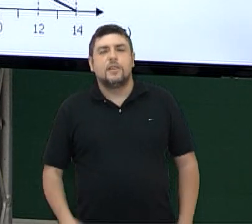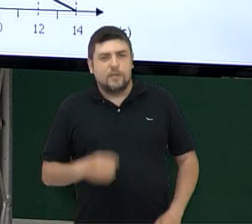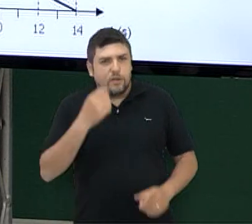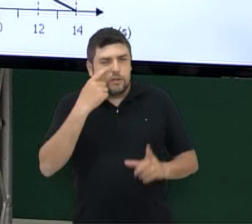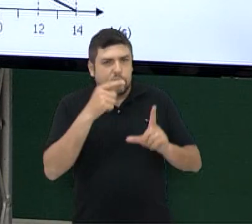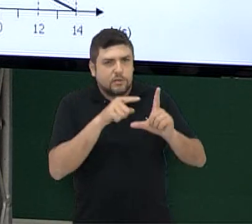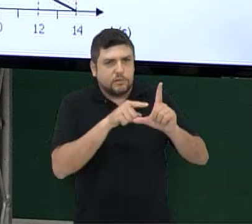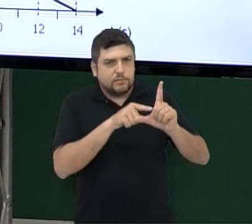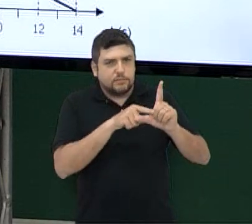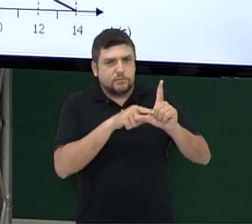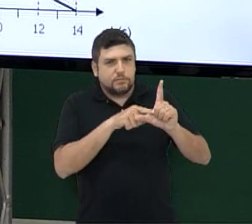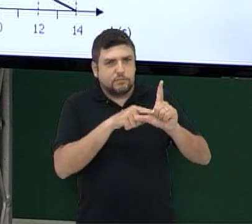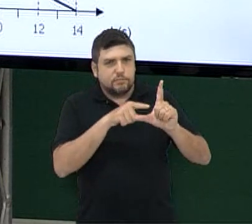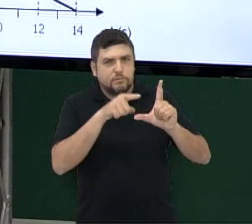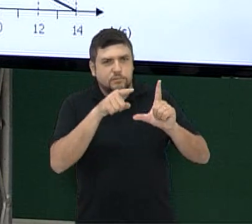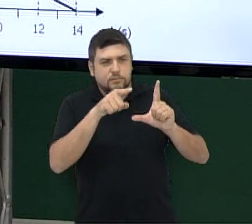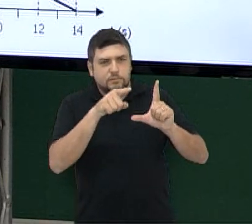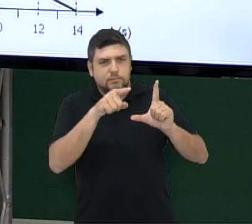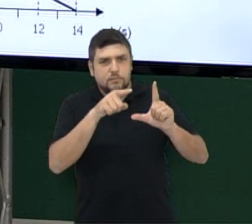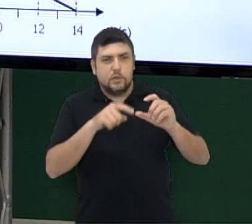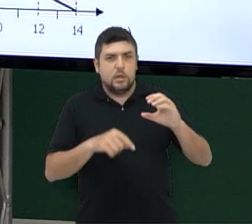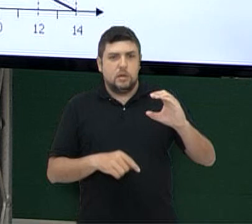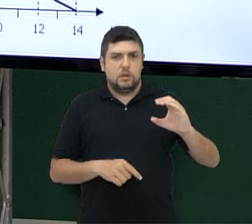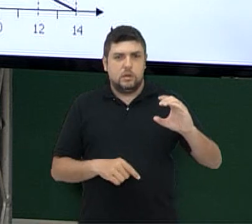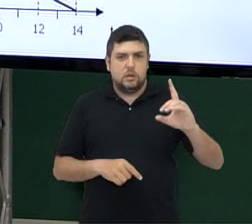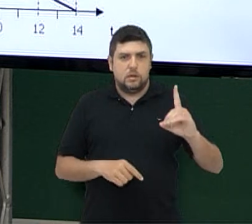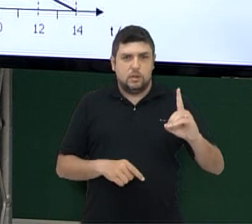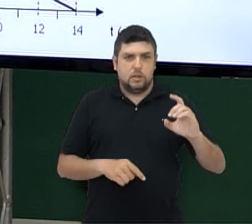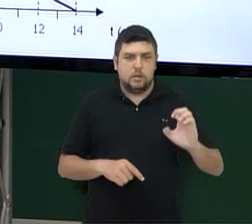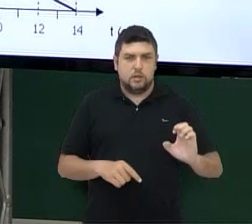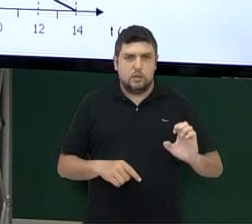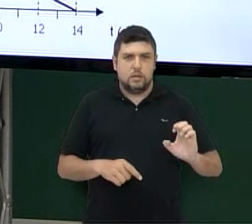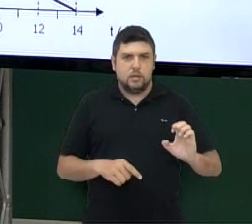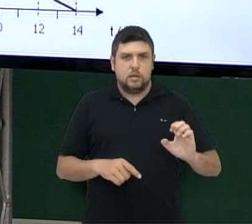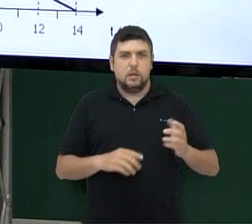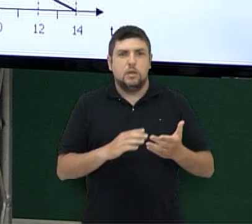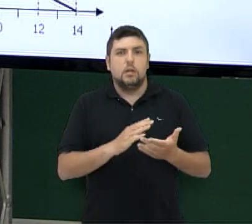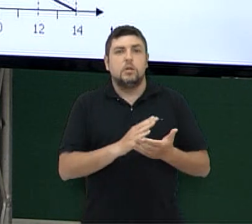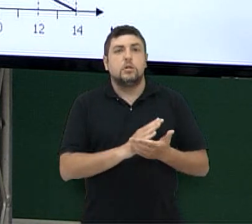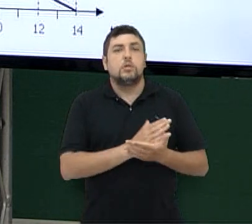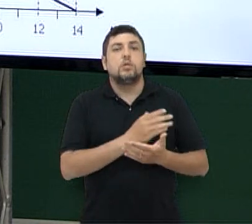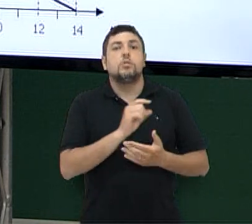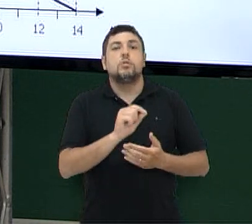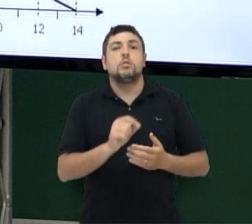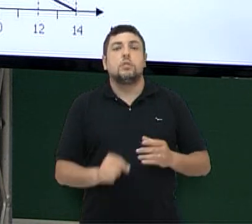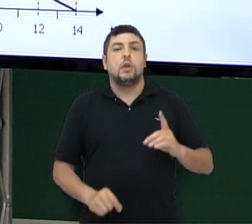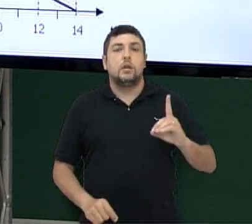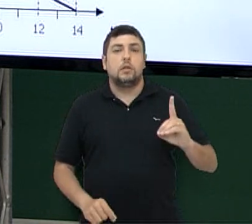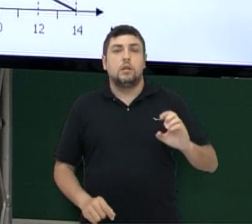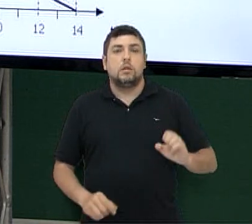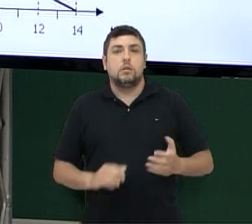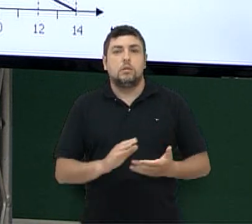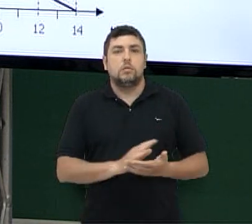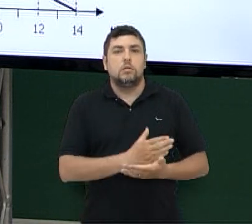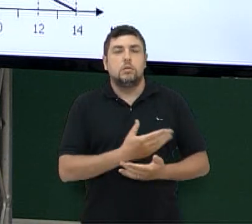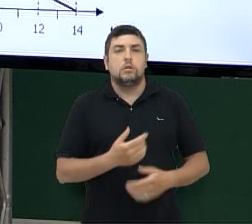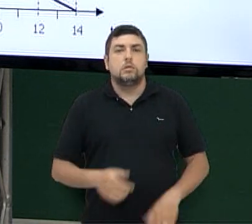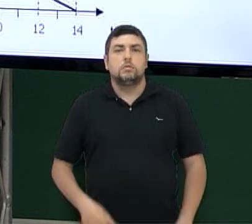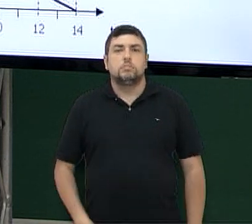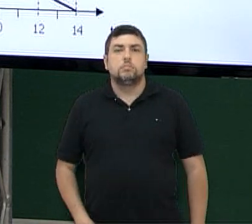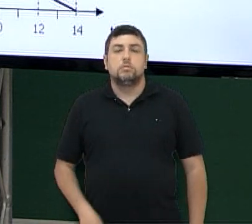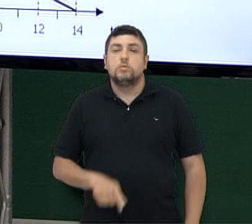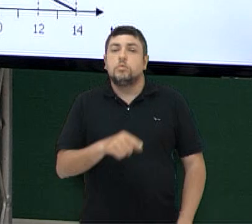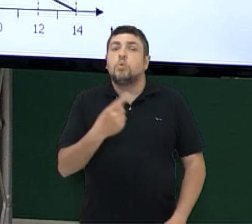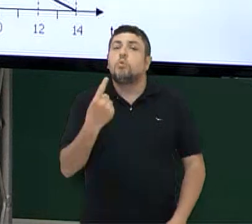fica, ou seja, entre C, D e E, eu vou descartar A, D e E. Ou seja, a única